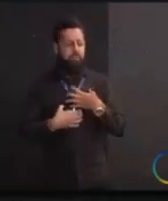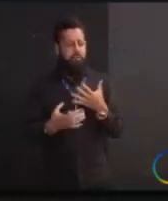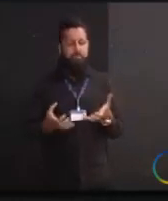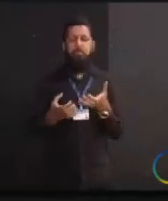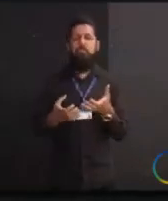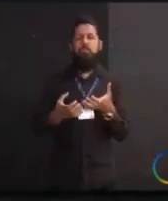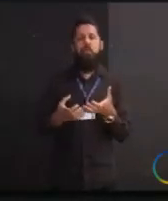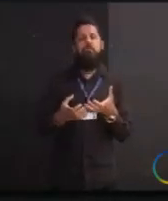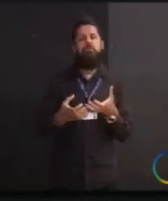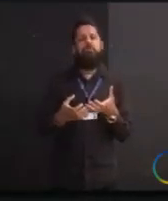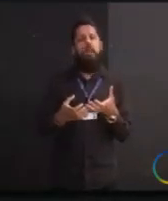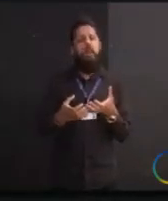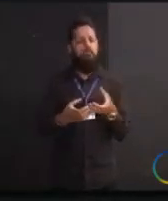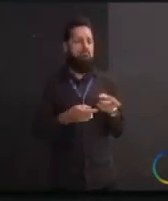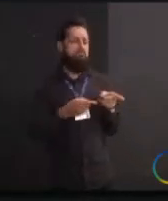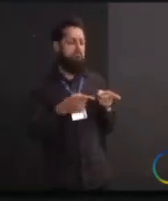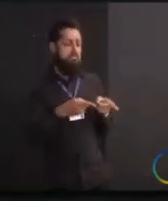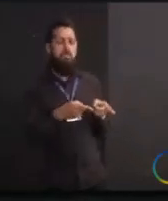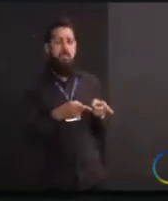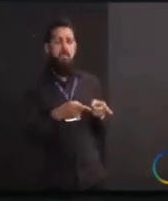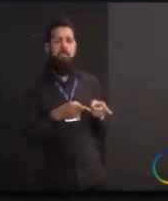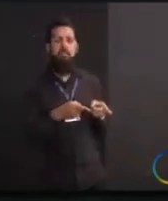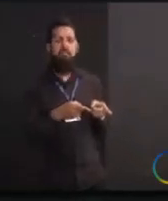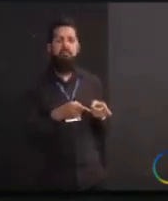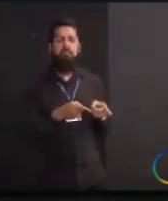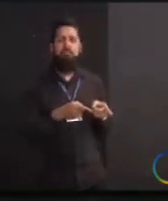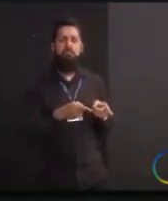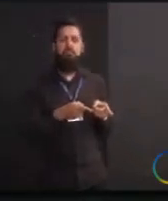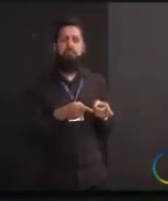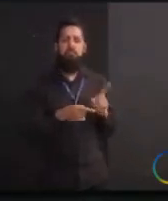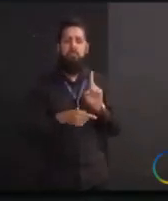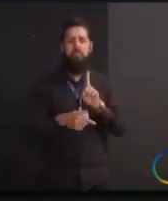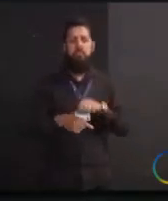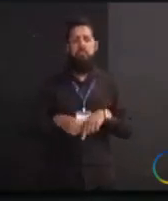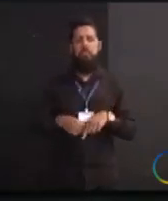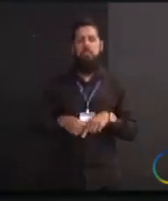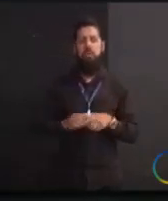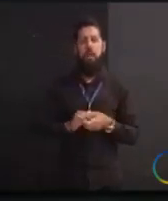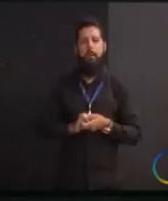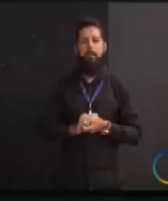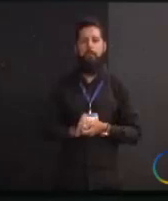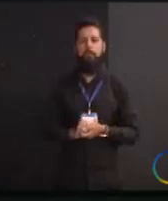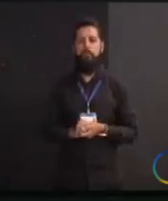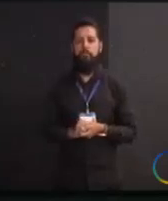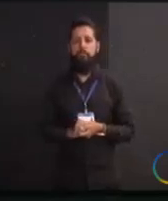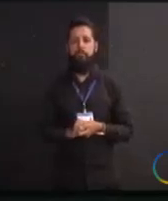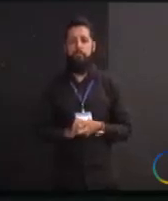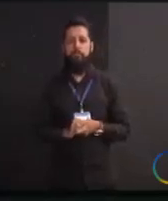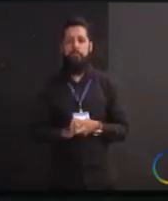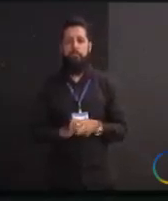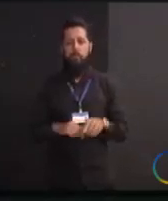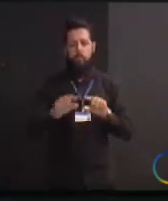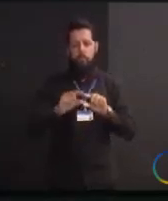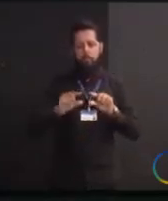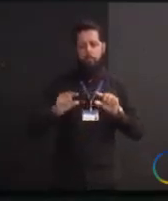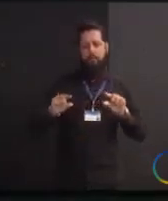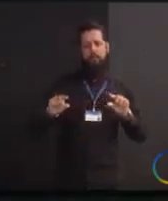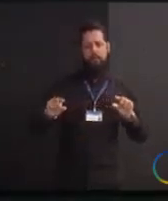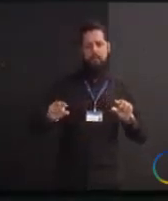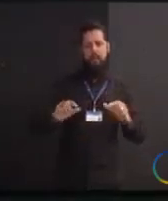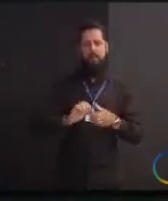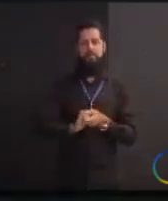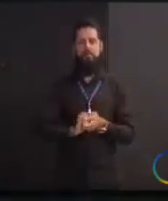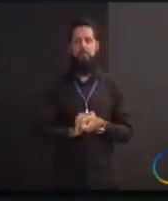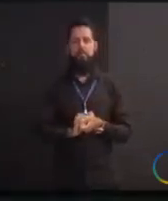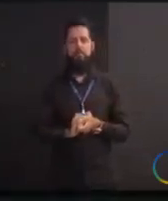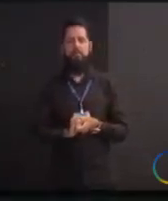psicanalista americana que tem uma frase que serve para a nossa reflexão da tarde. A condição para amar